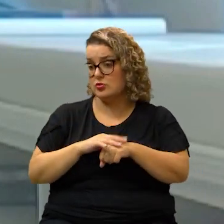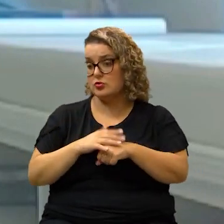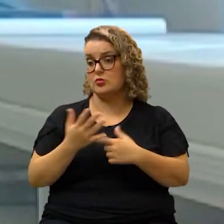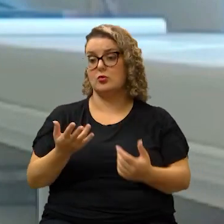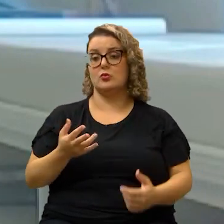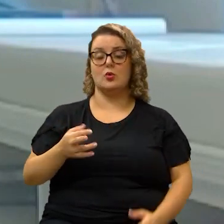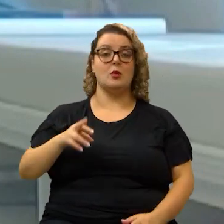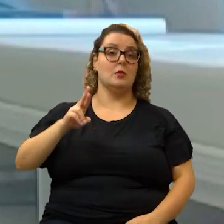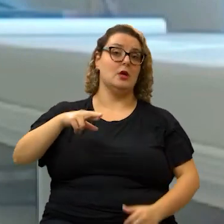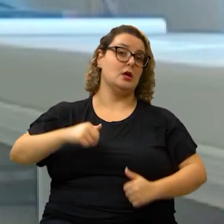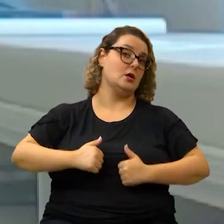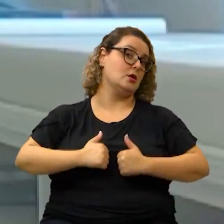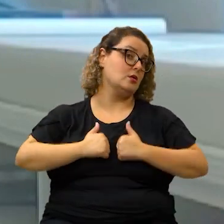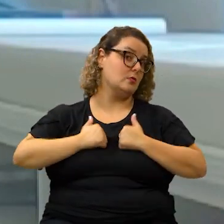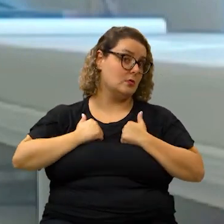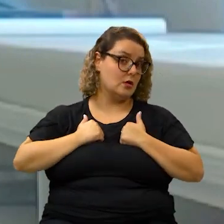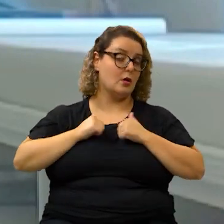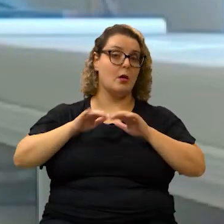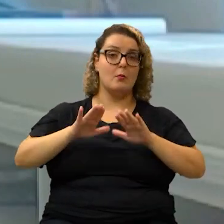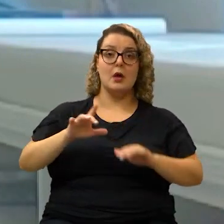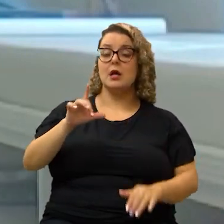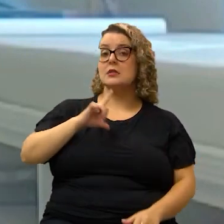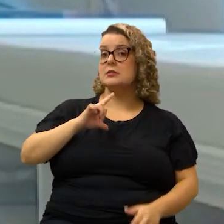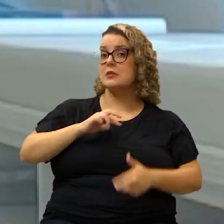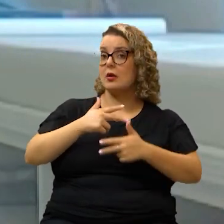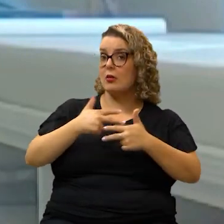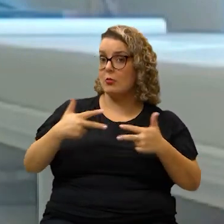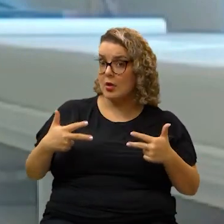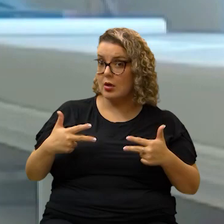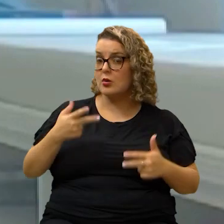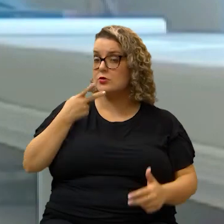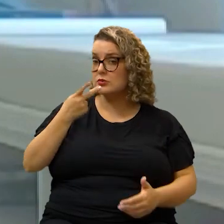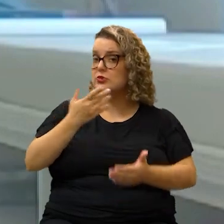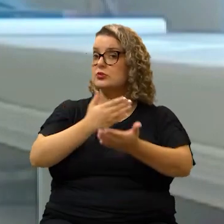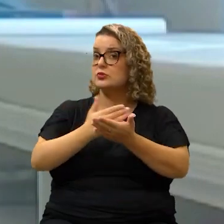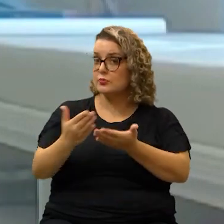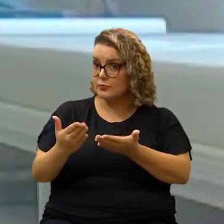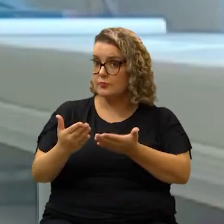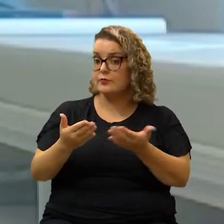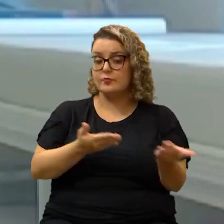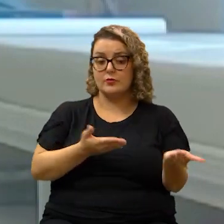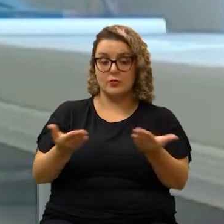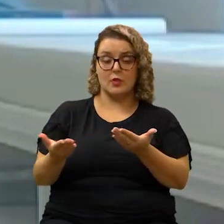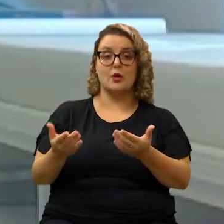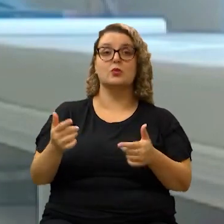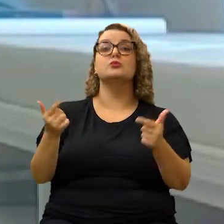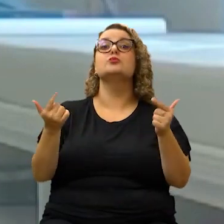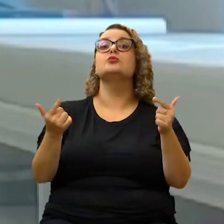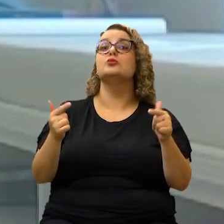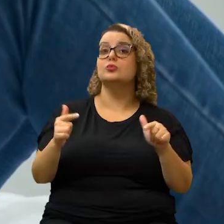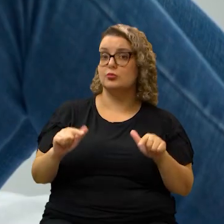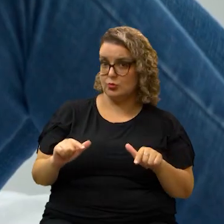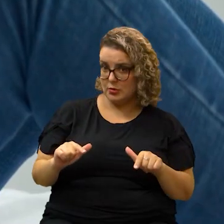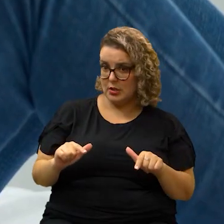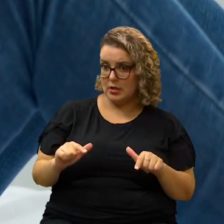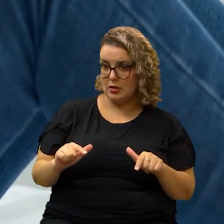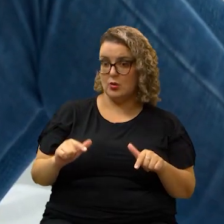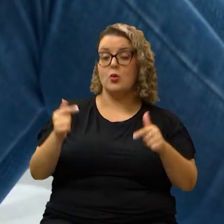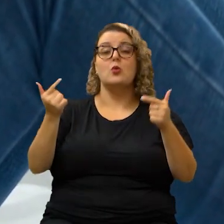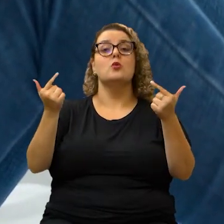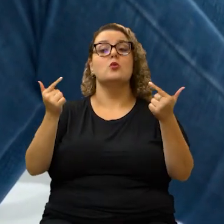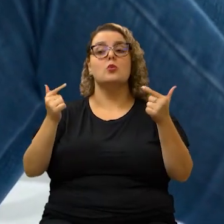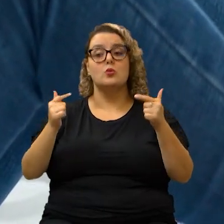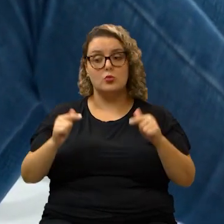fatores imunológicos. Mas existe uma coisa que você falou no início que você apresentou, do ambiente, né? O ambiente